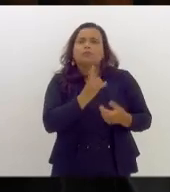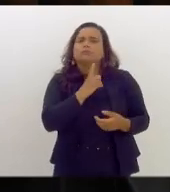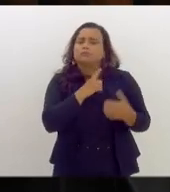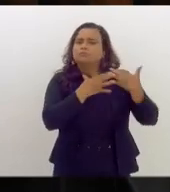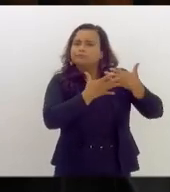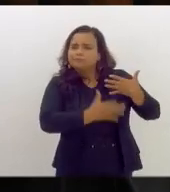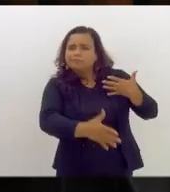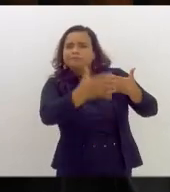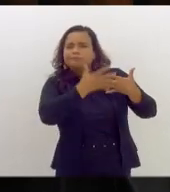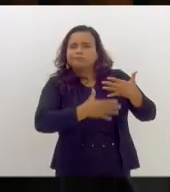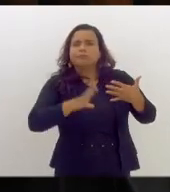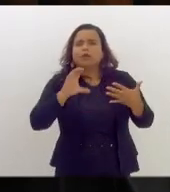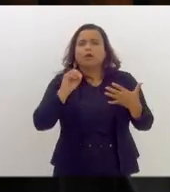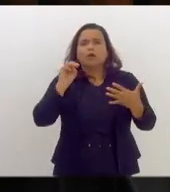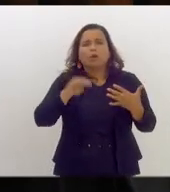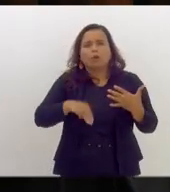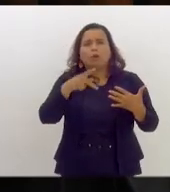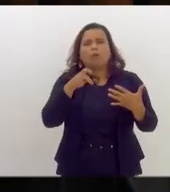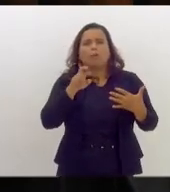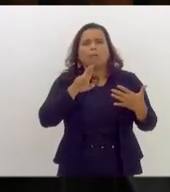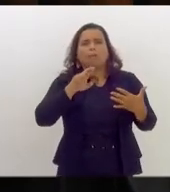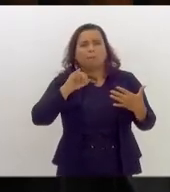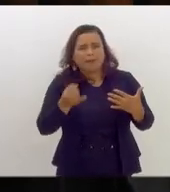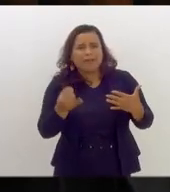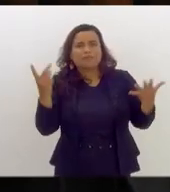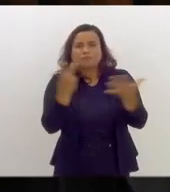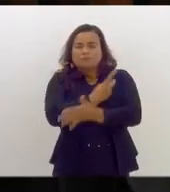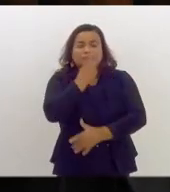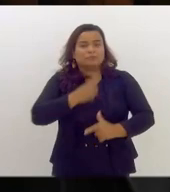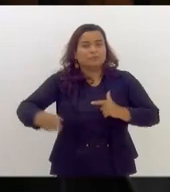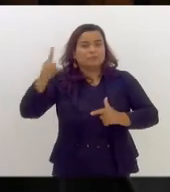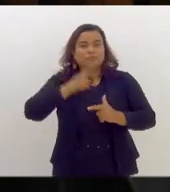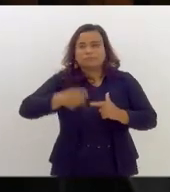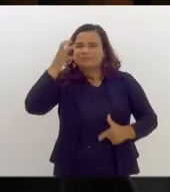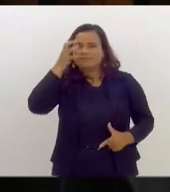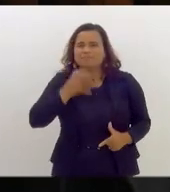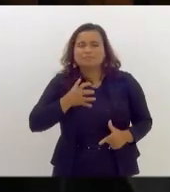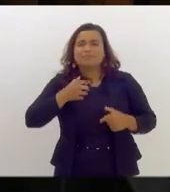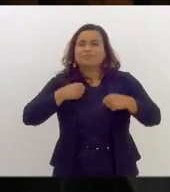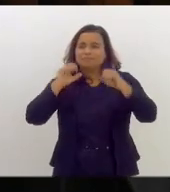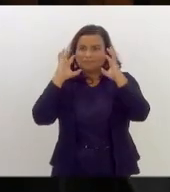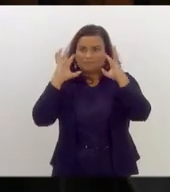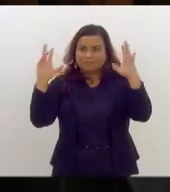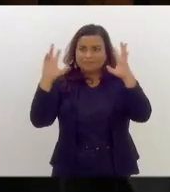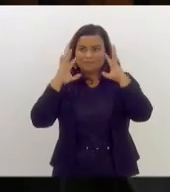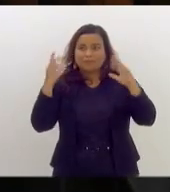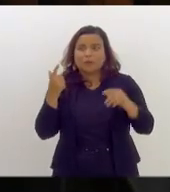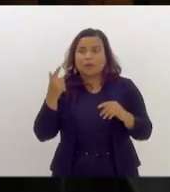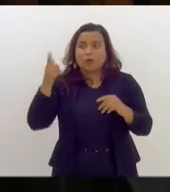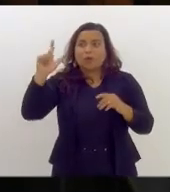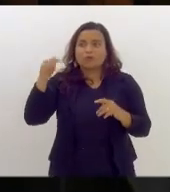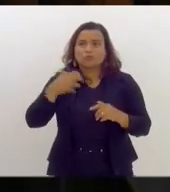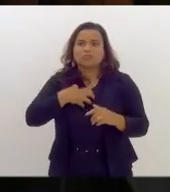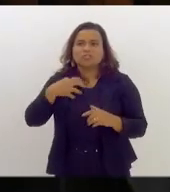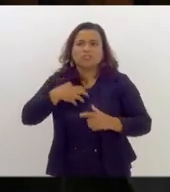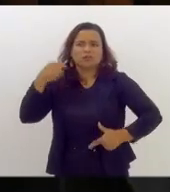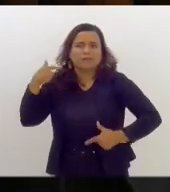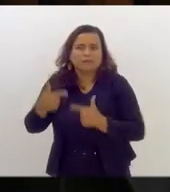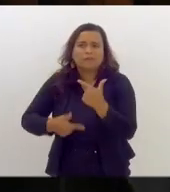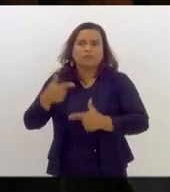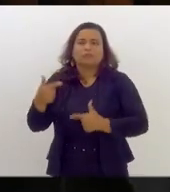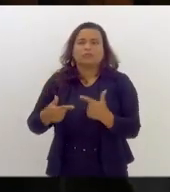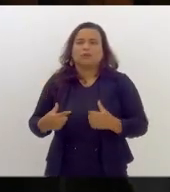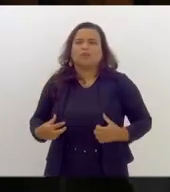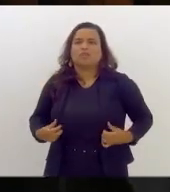quando com os pés de colapsou e se imaginou outro funcionamento para